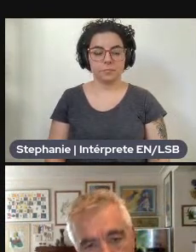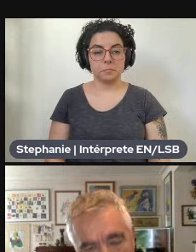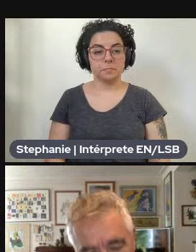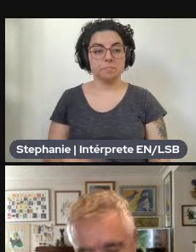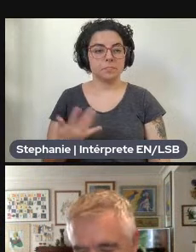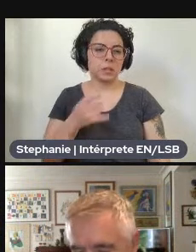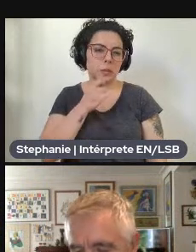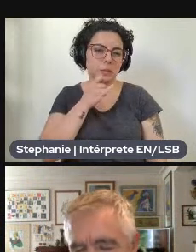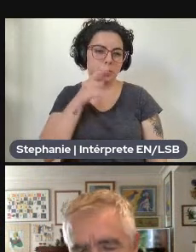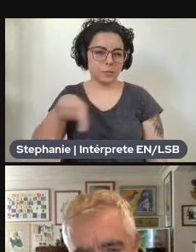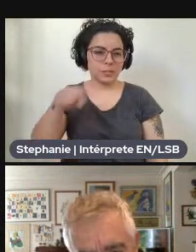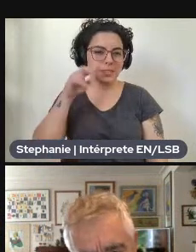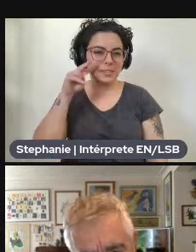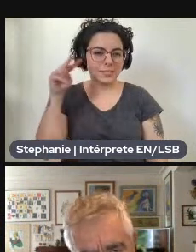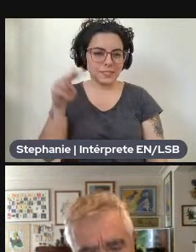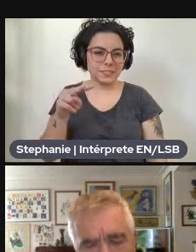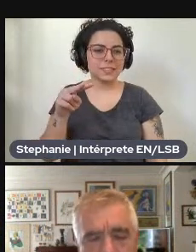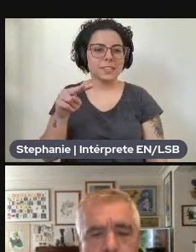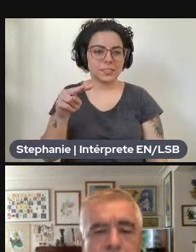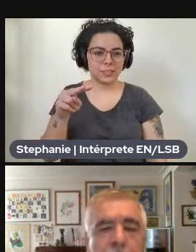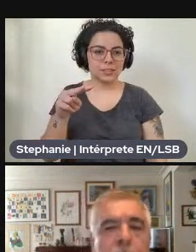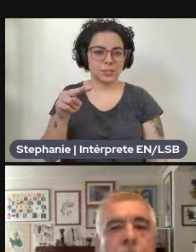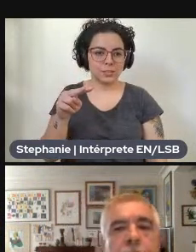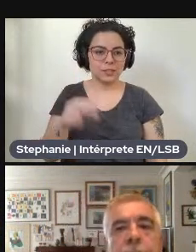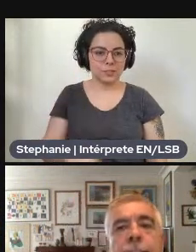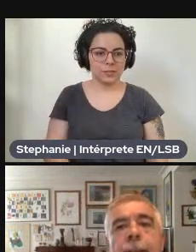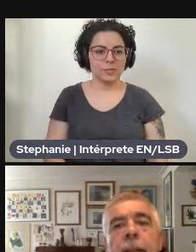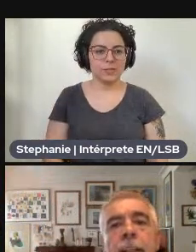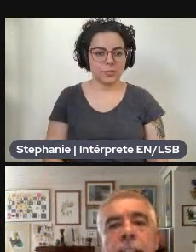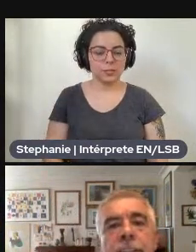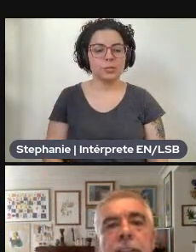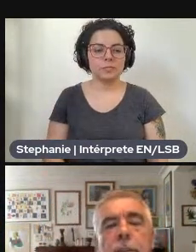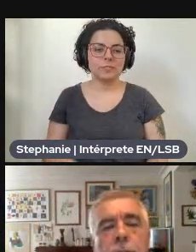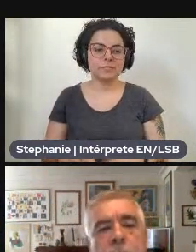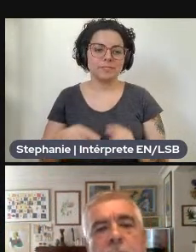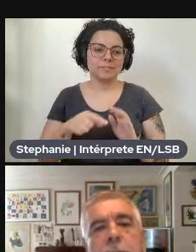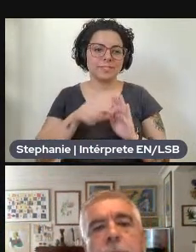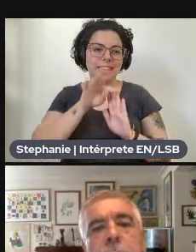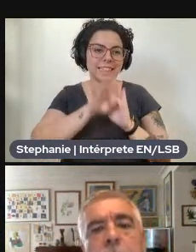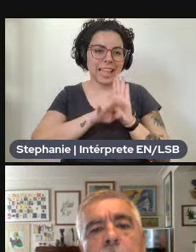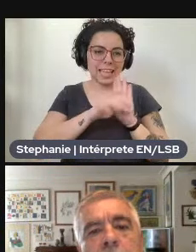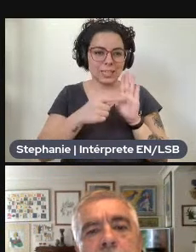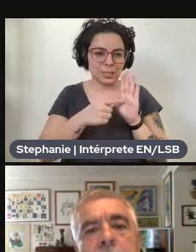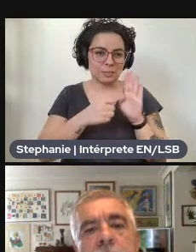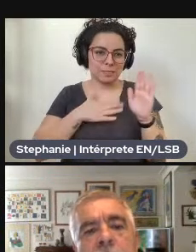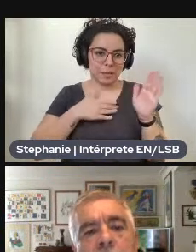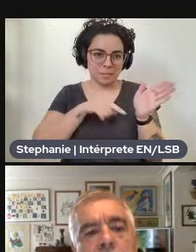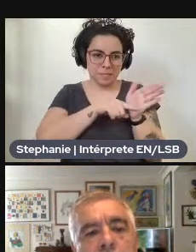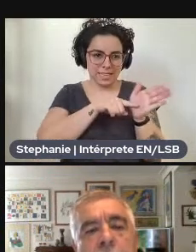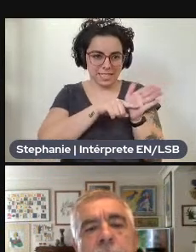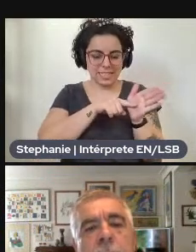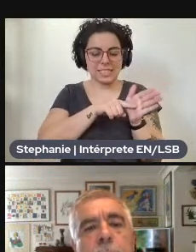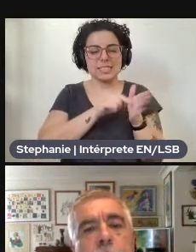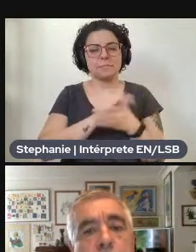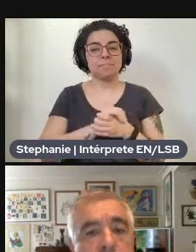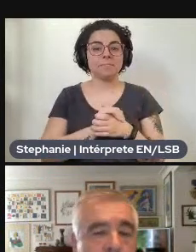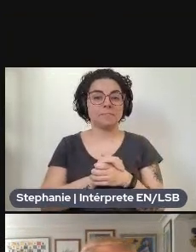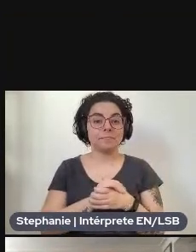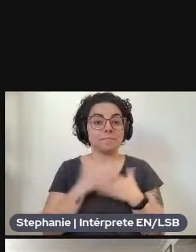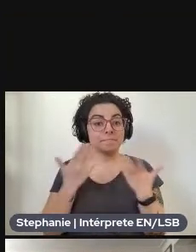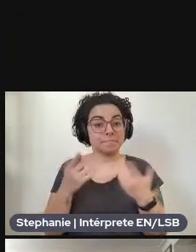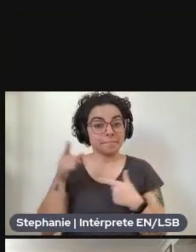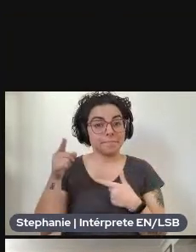em específico, participantes particulares. Neste contínuo de concretização,